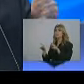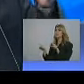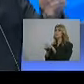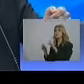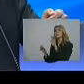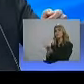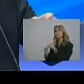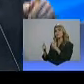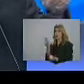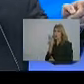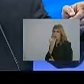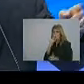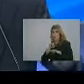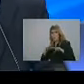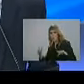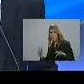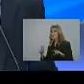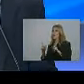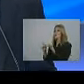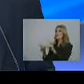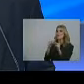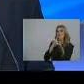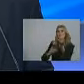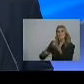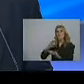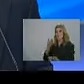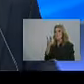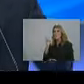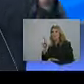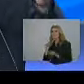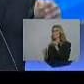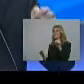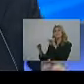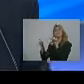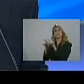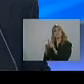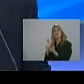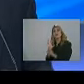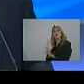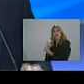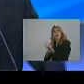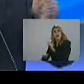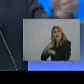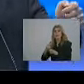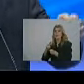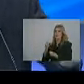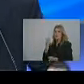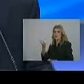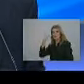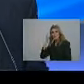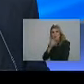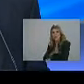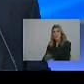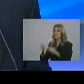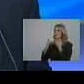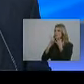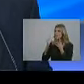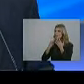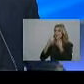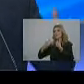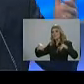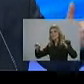na gastronomia, da comida de botequim à alta gastronomia, apostando na economia da cultura, no teatro, no audiovisual, na música, no